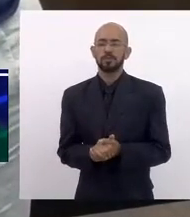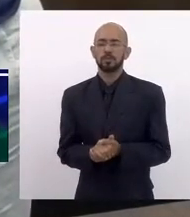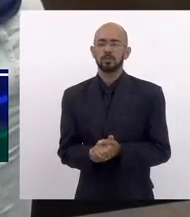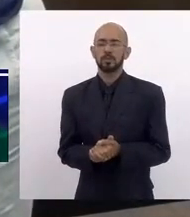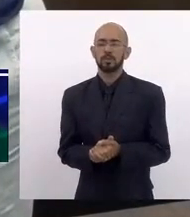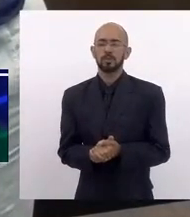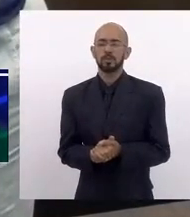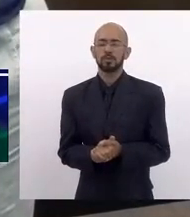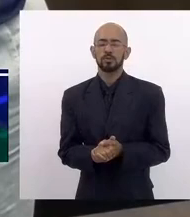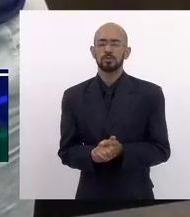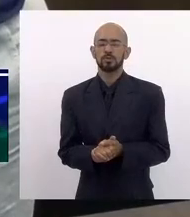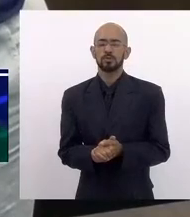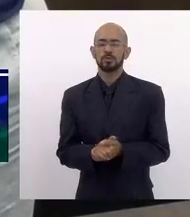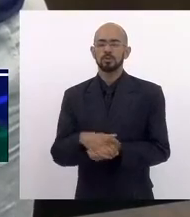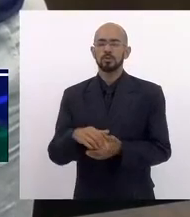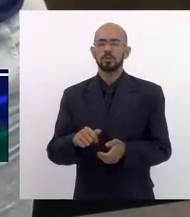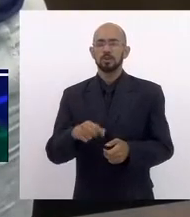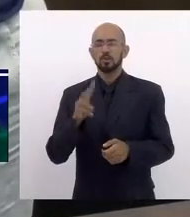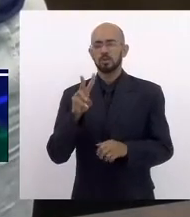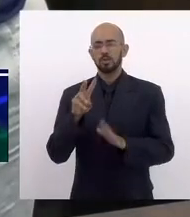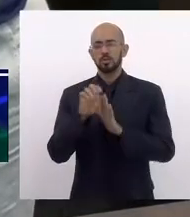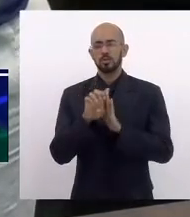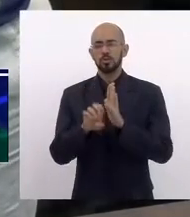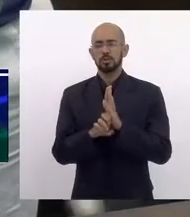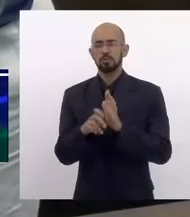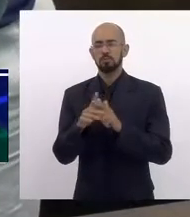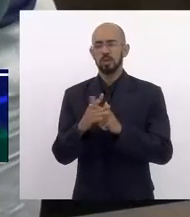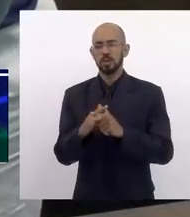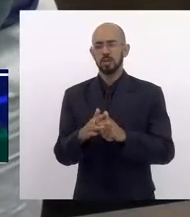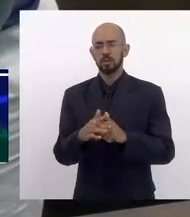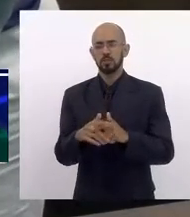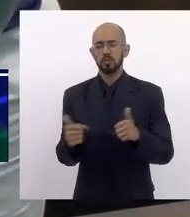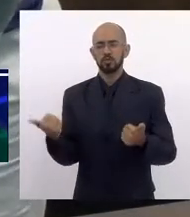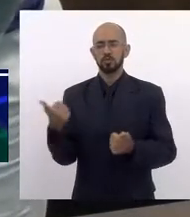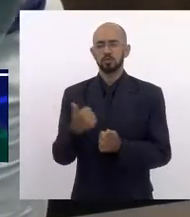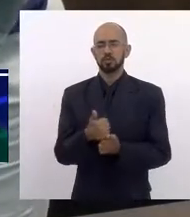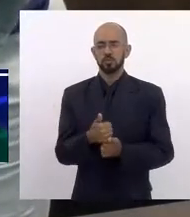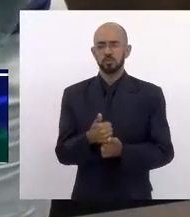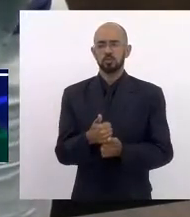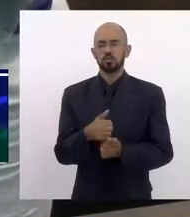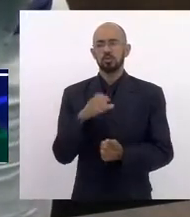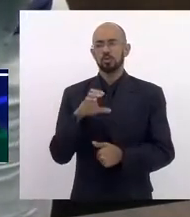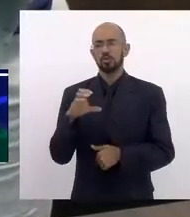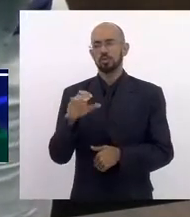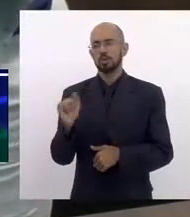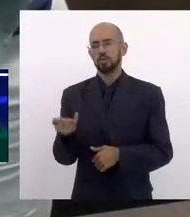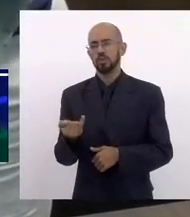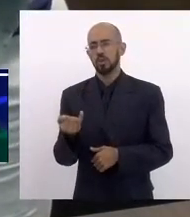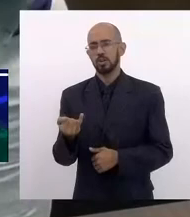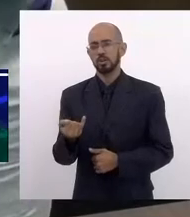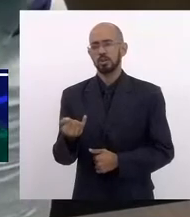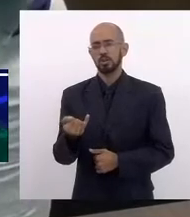considerar que com essas duas emendas fosse um substitutivo da CCJ